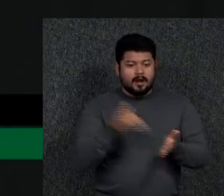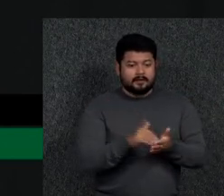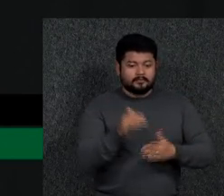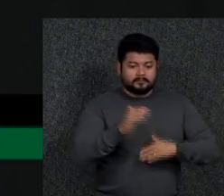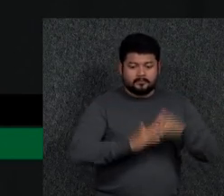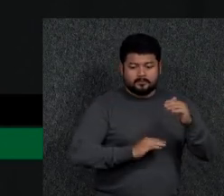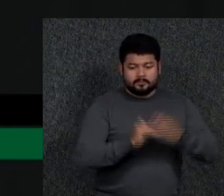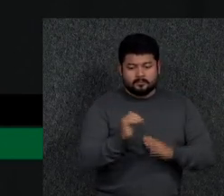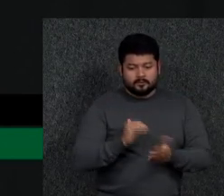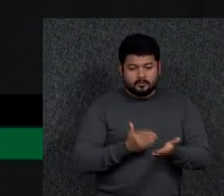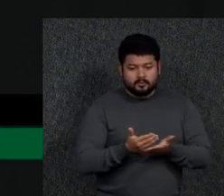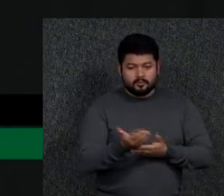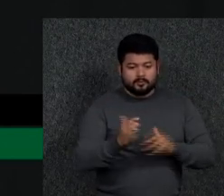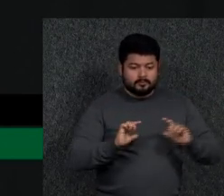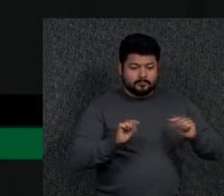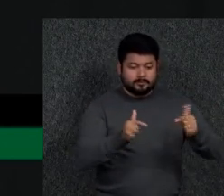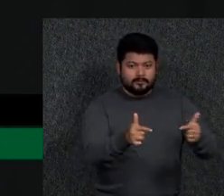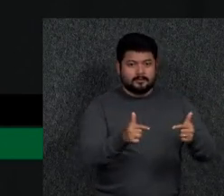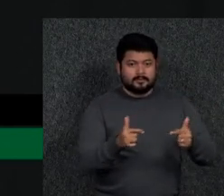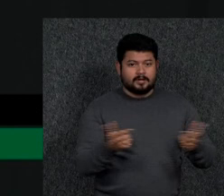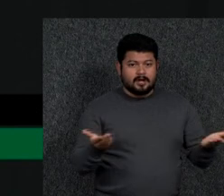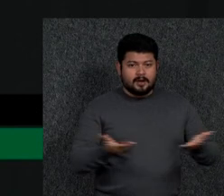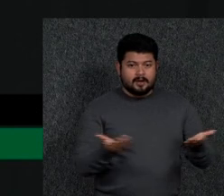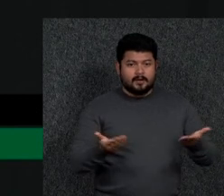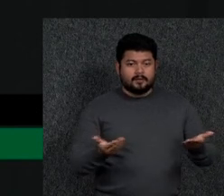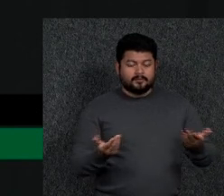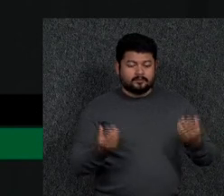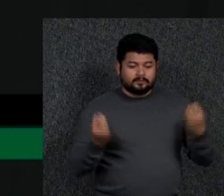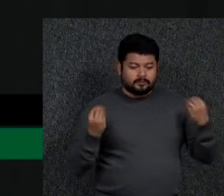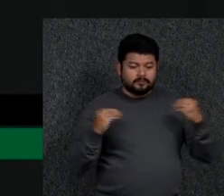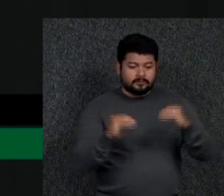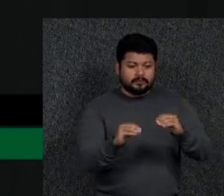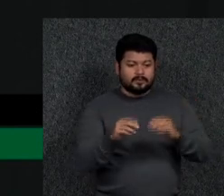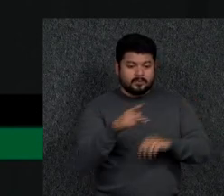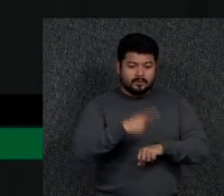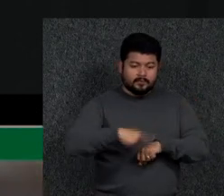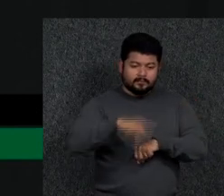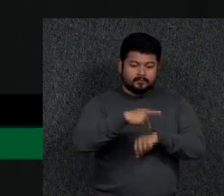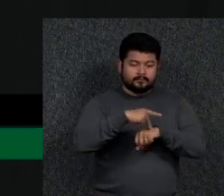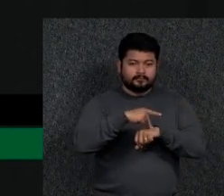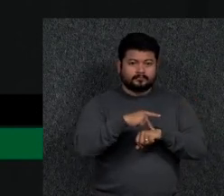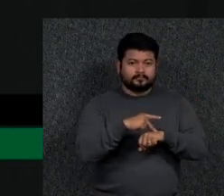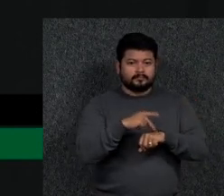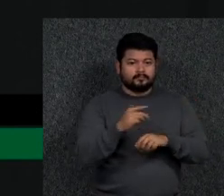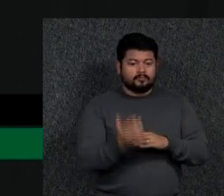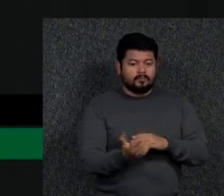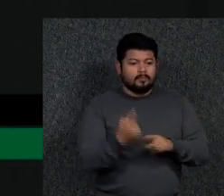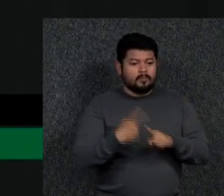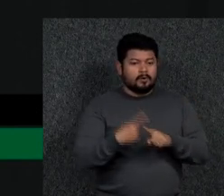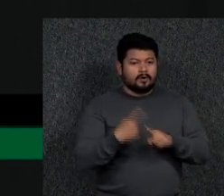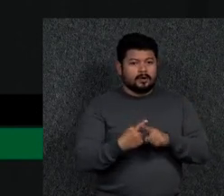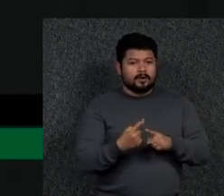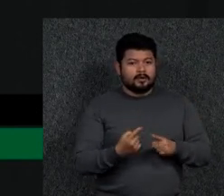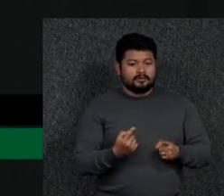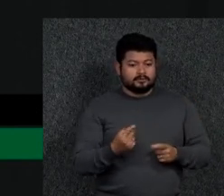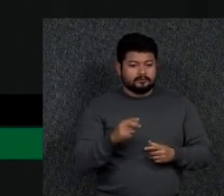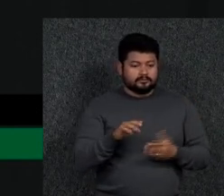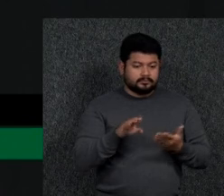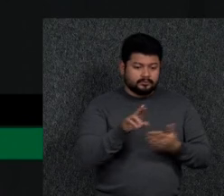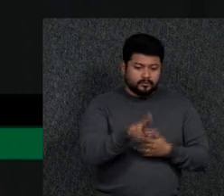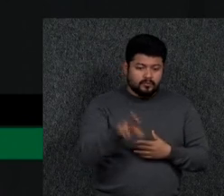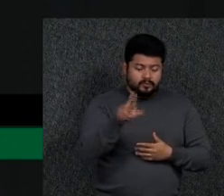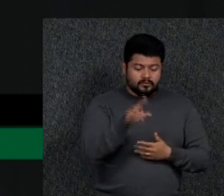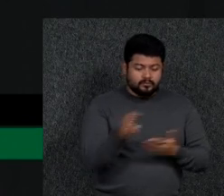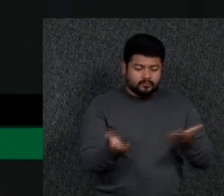lógico, a pessoa principal. Foi presidente da República durante 8 anos e deu estabilidade. Mas o presidente Itamar